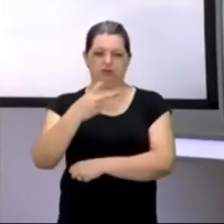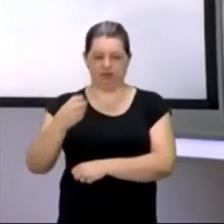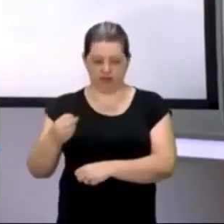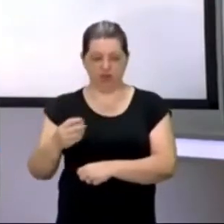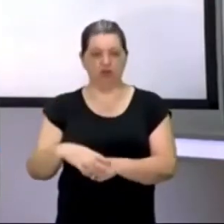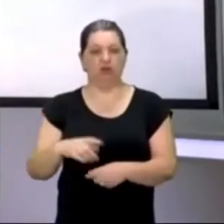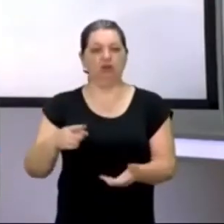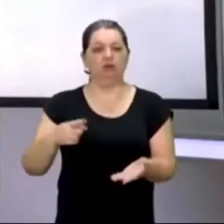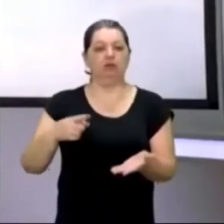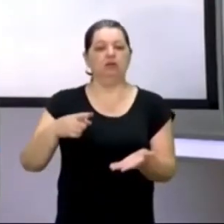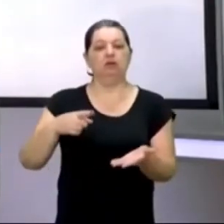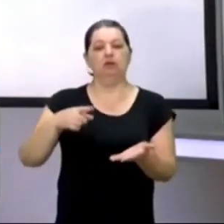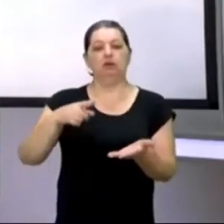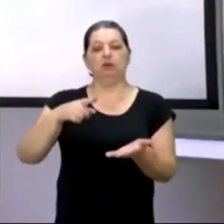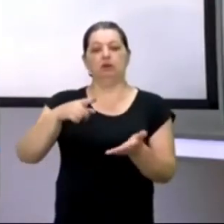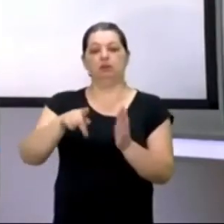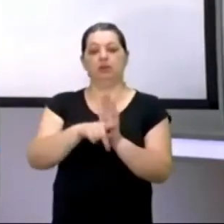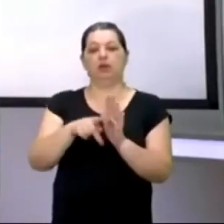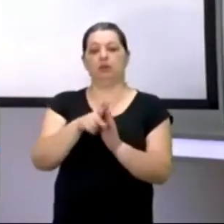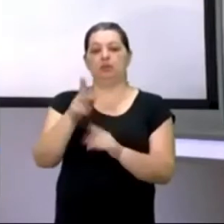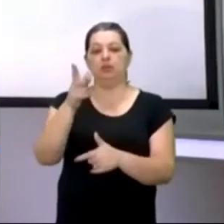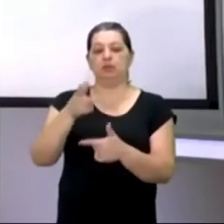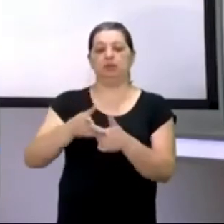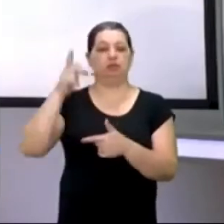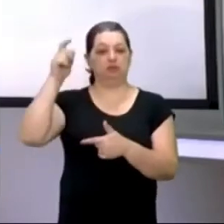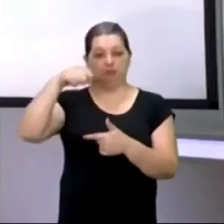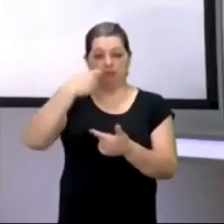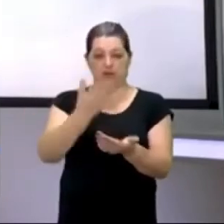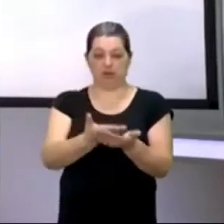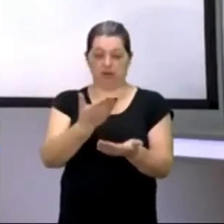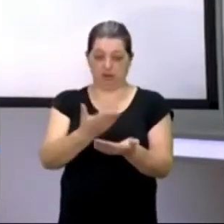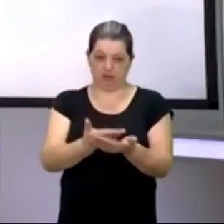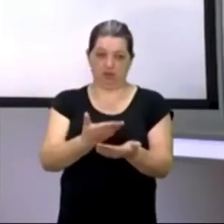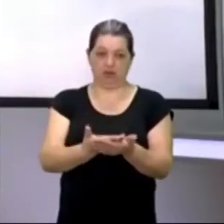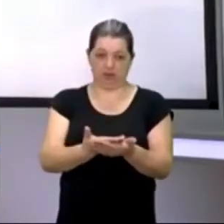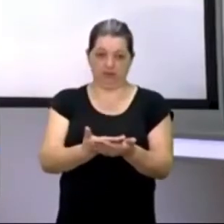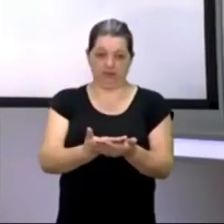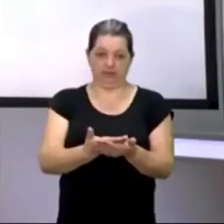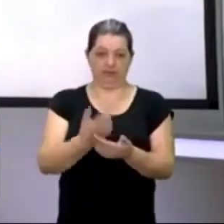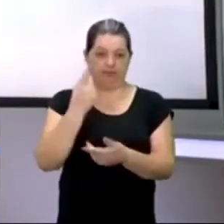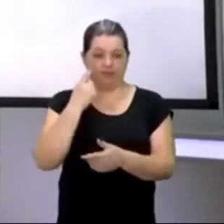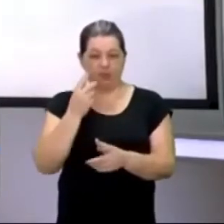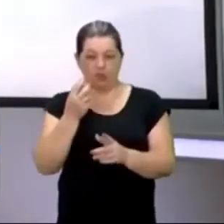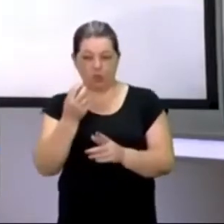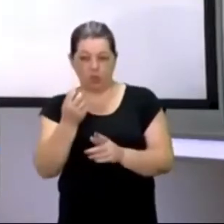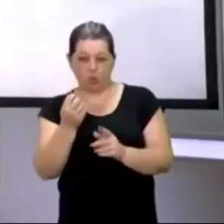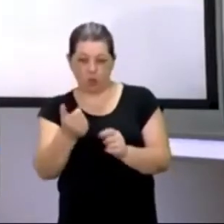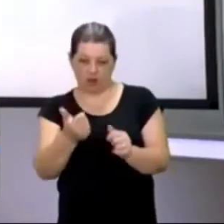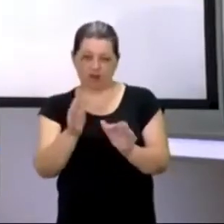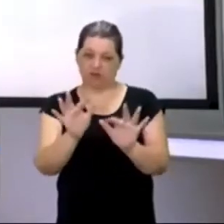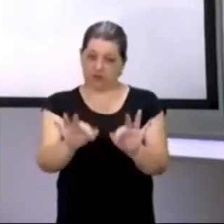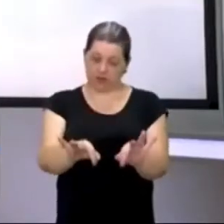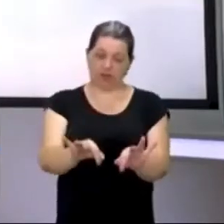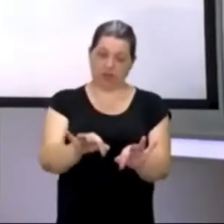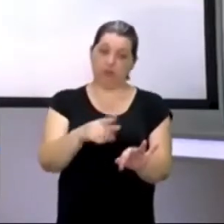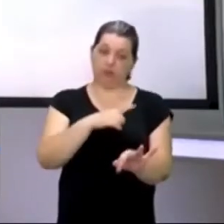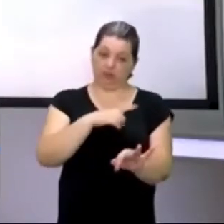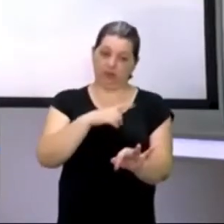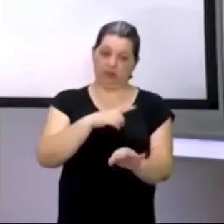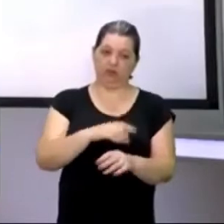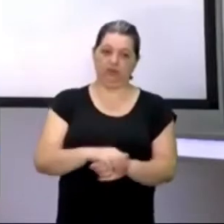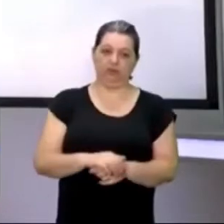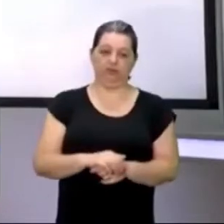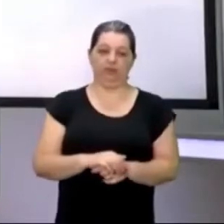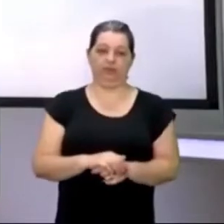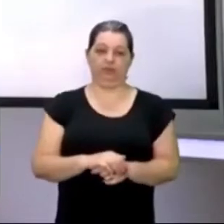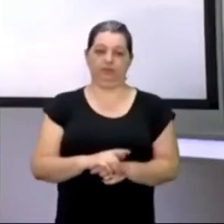em novembro de 2021, e ainda estamos com ela, espero que acabando, mas ainda estamos com os efeitos dela, ainda estou,